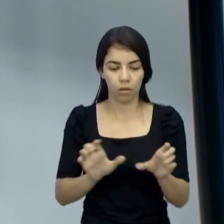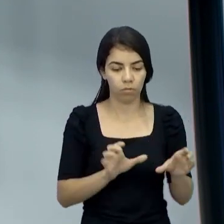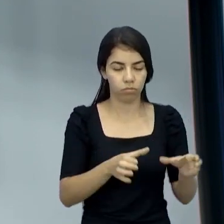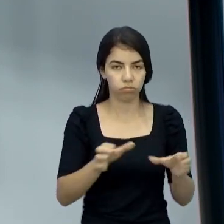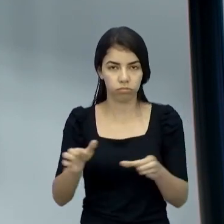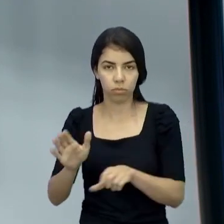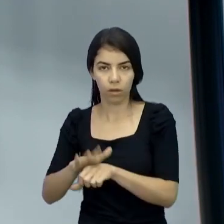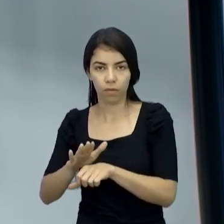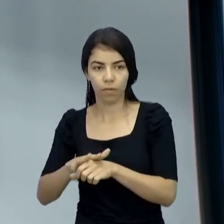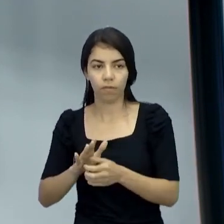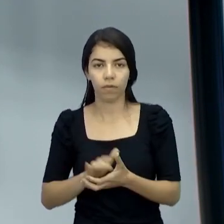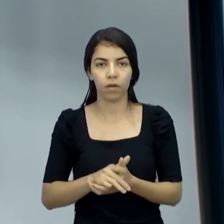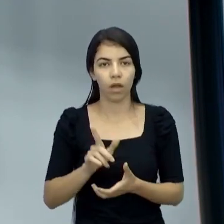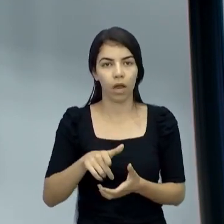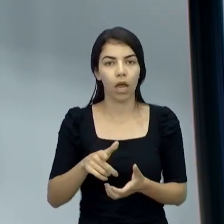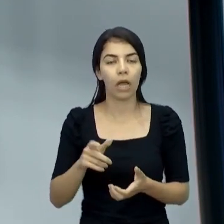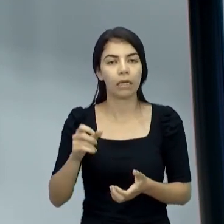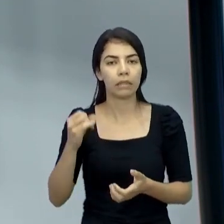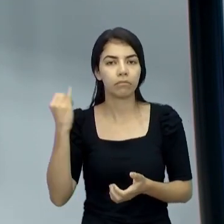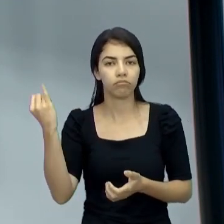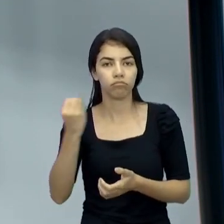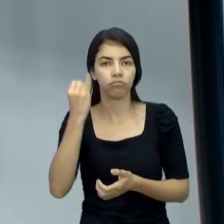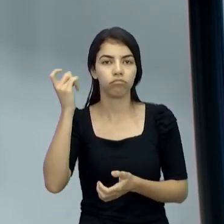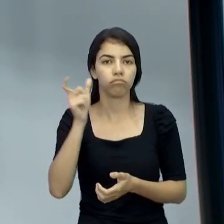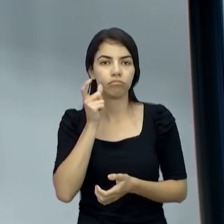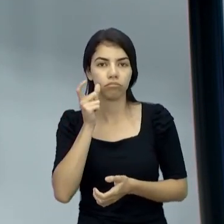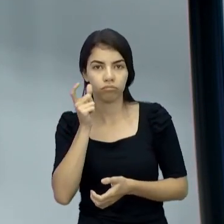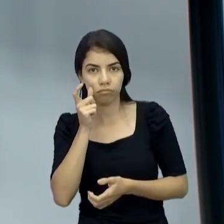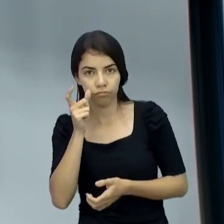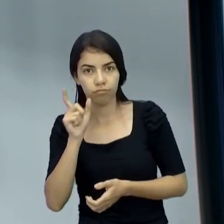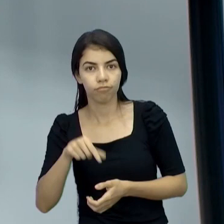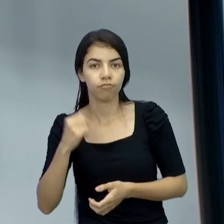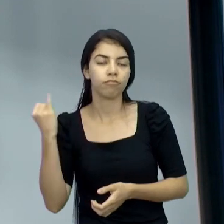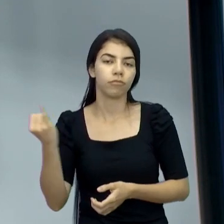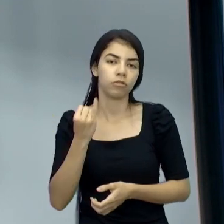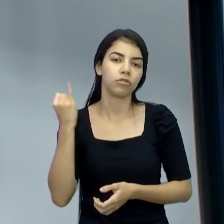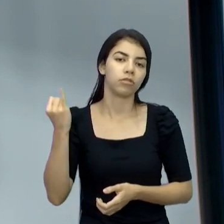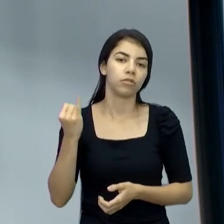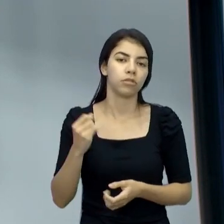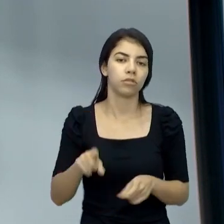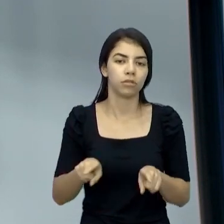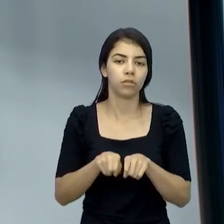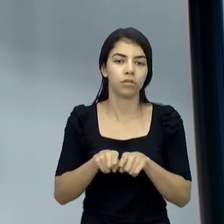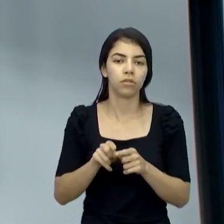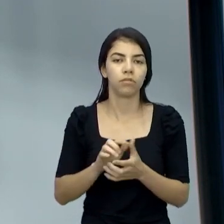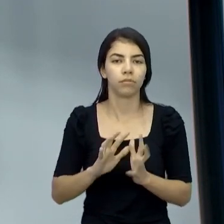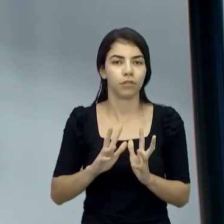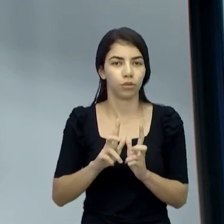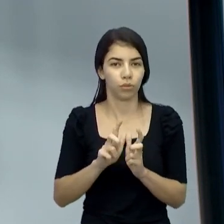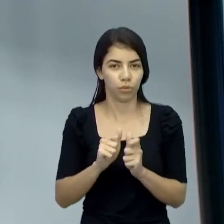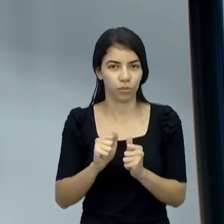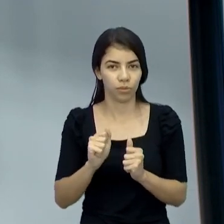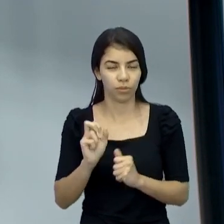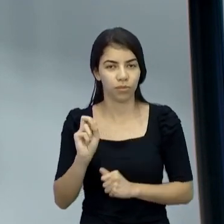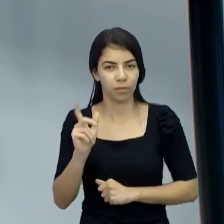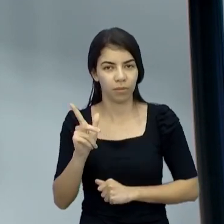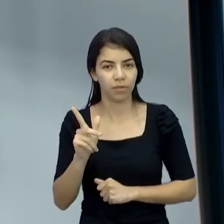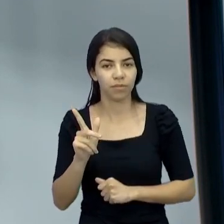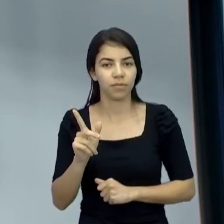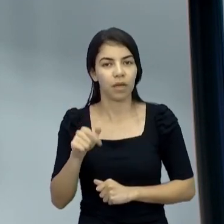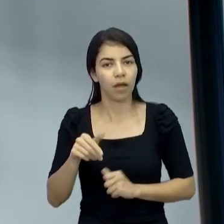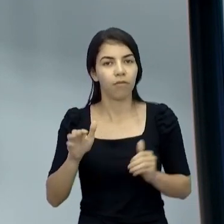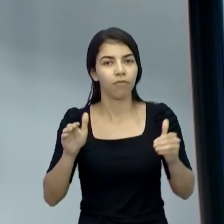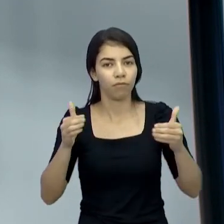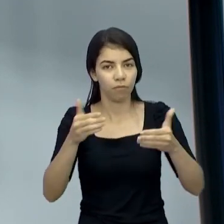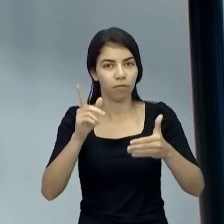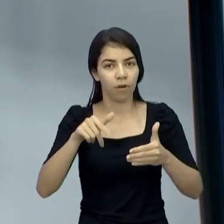coisas muito interessantes, coisas muito relevantes, importantes aí para todos. Tudo bem? Então é esse o foco,